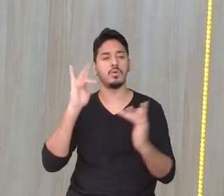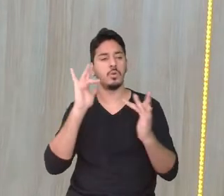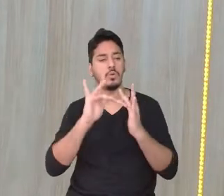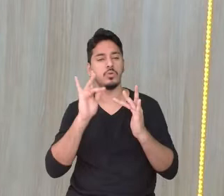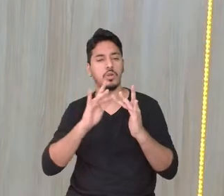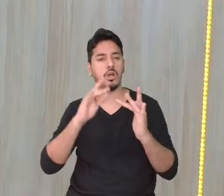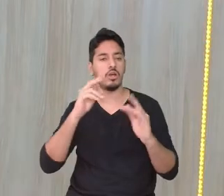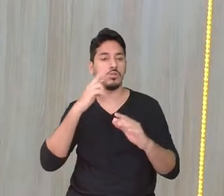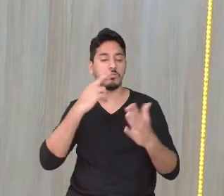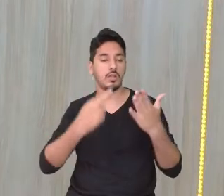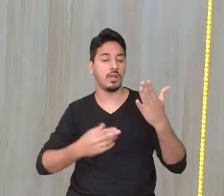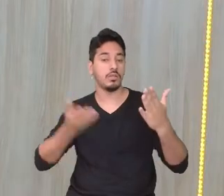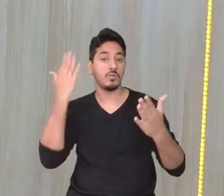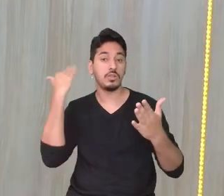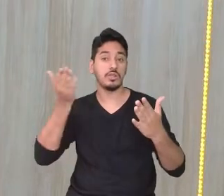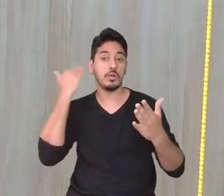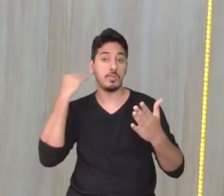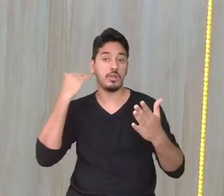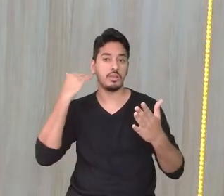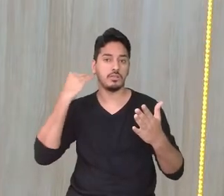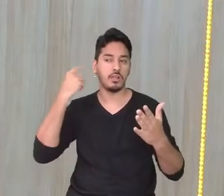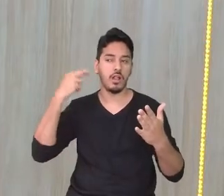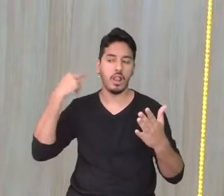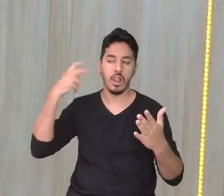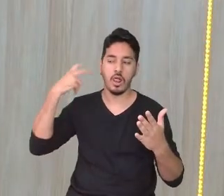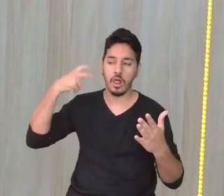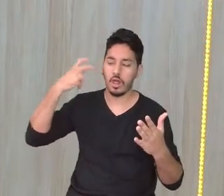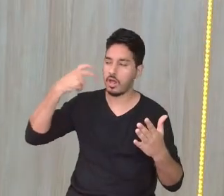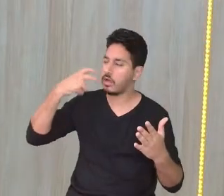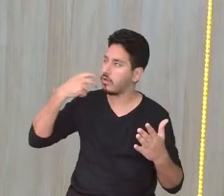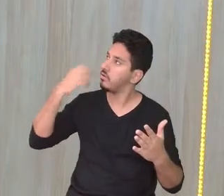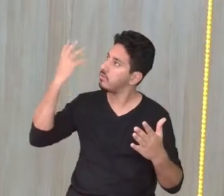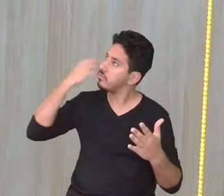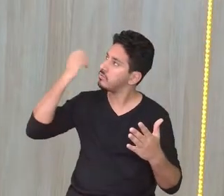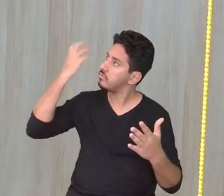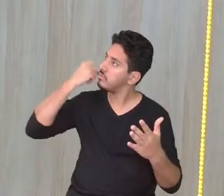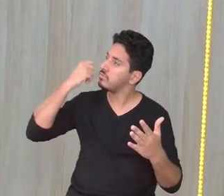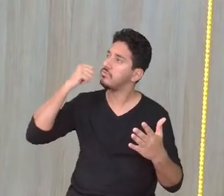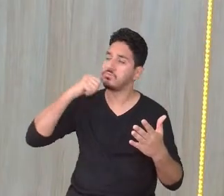com o relato oral de alguém. Então, essa história passada aí de